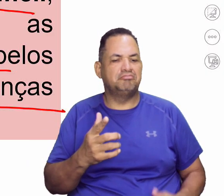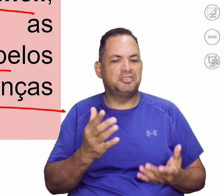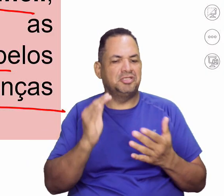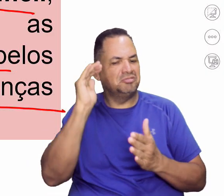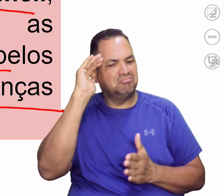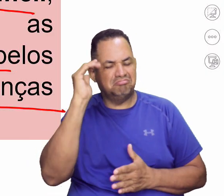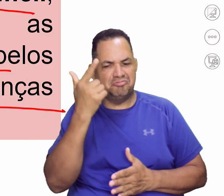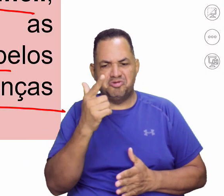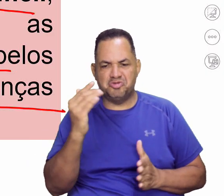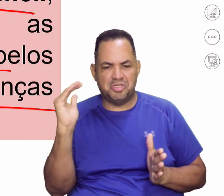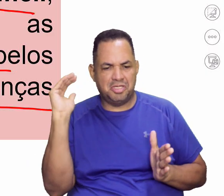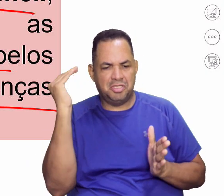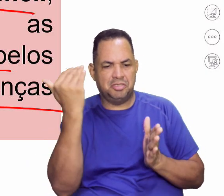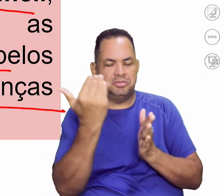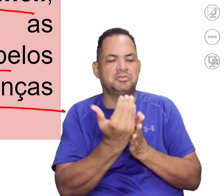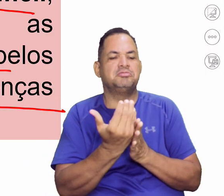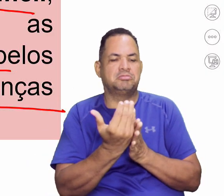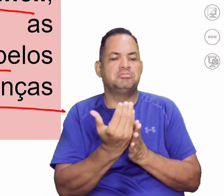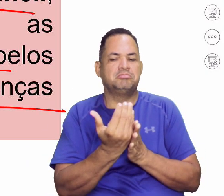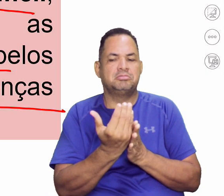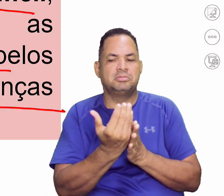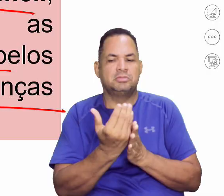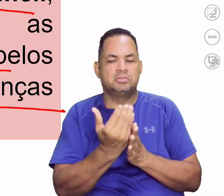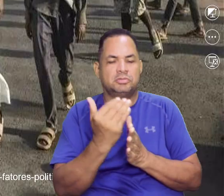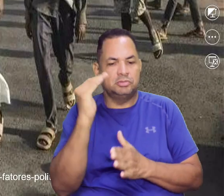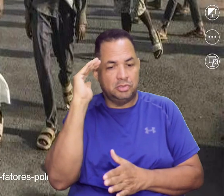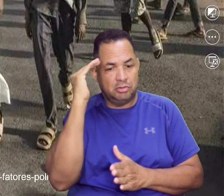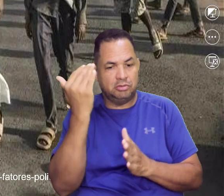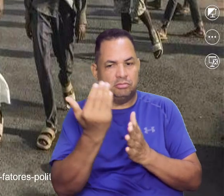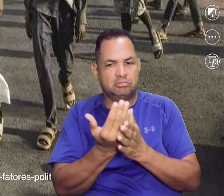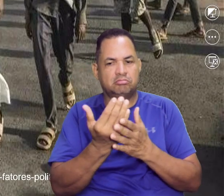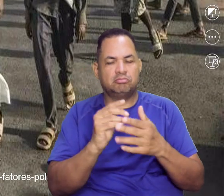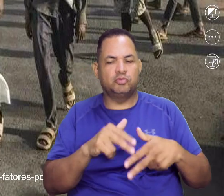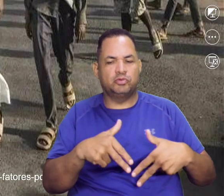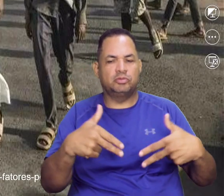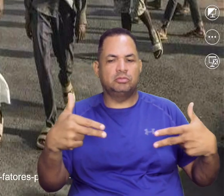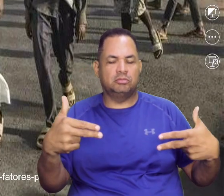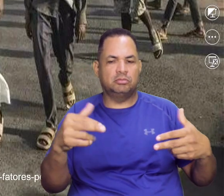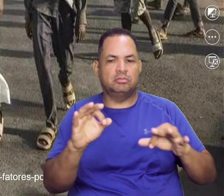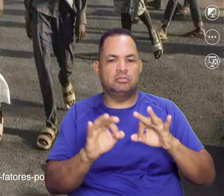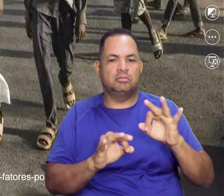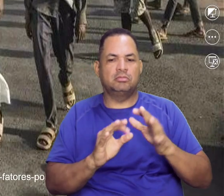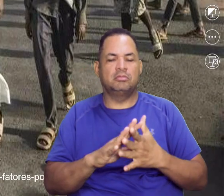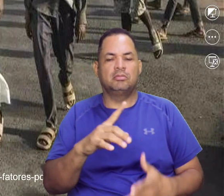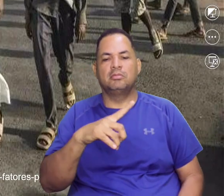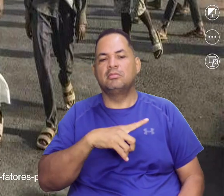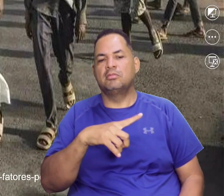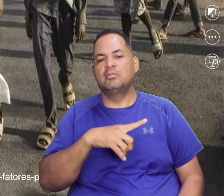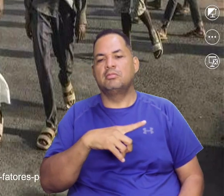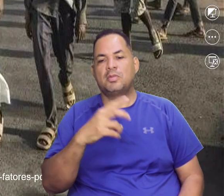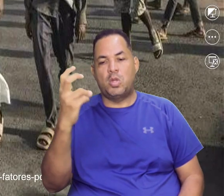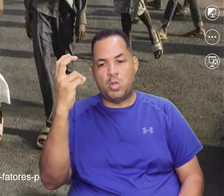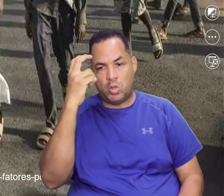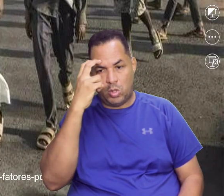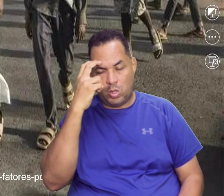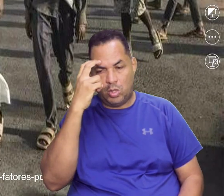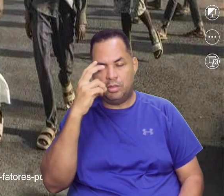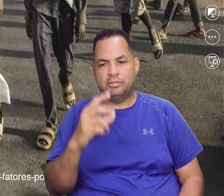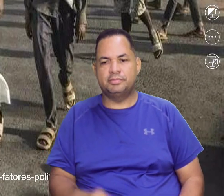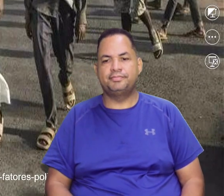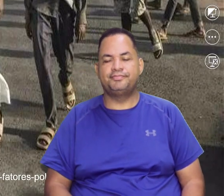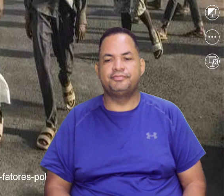diferenças culturais ou étnicas. E aqui você tem um